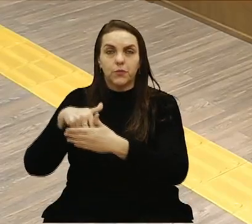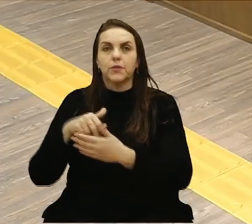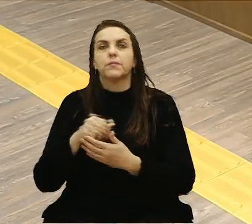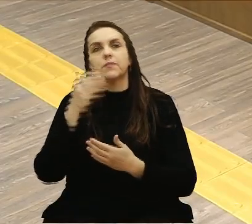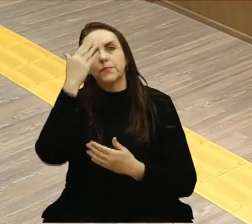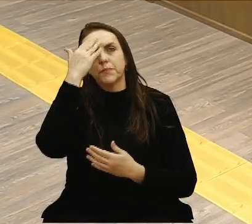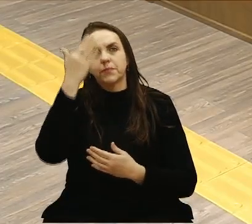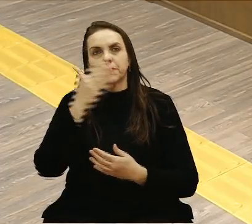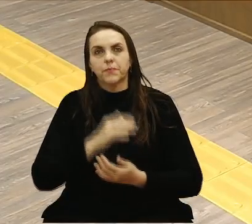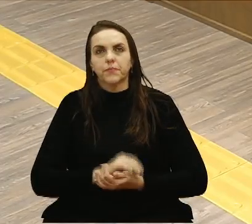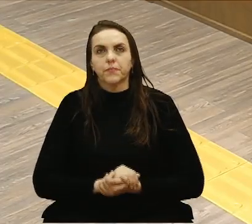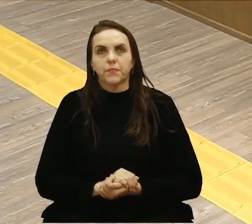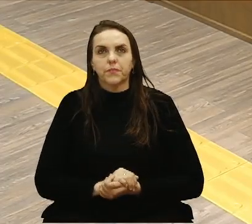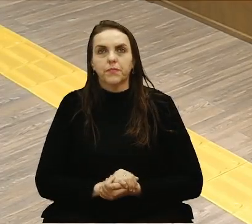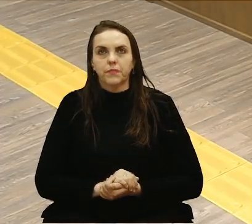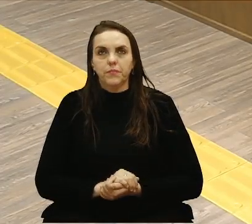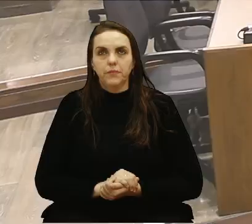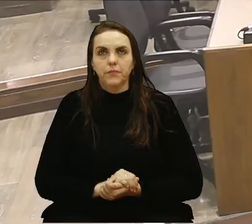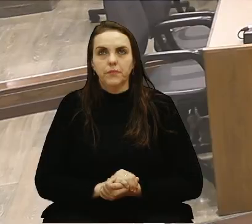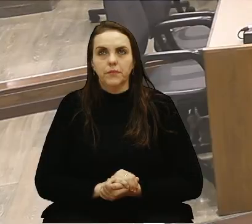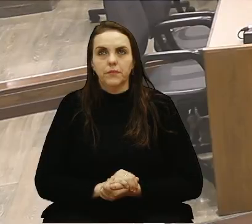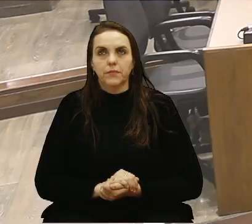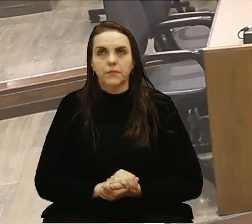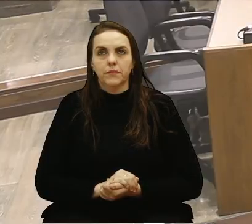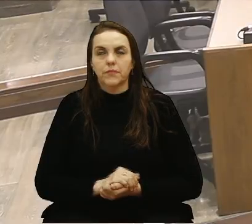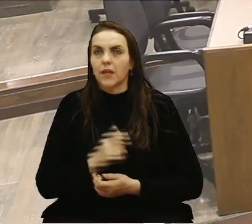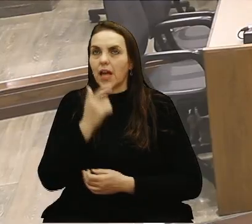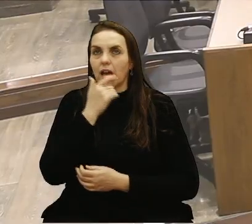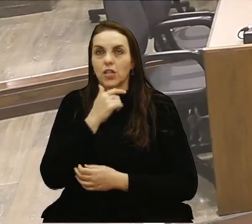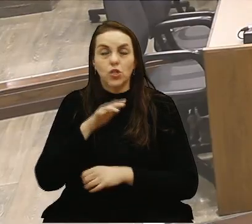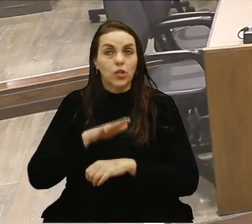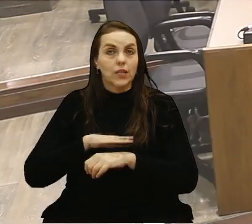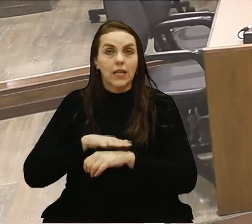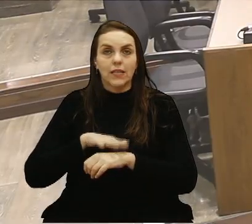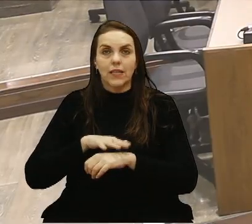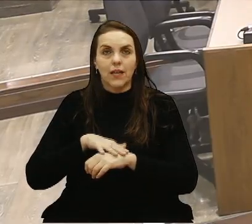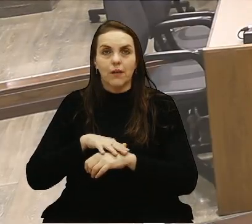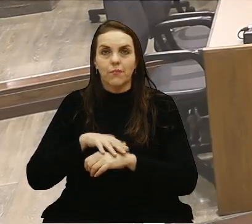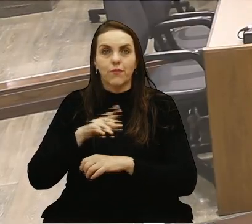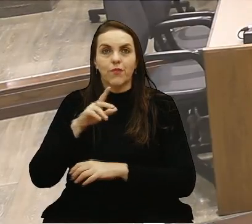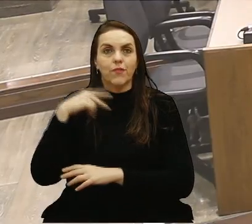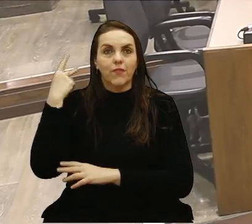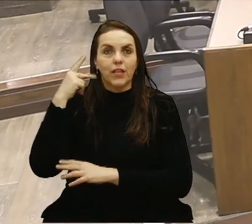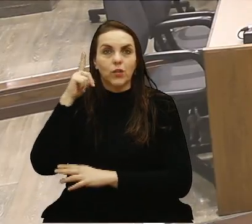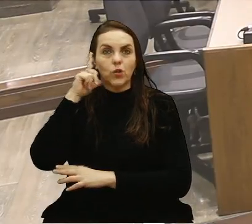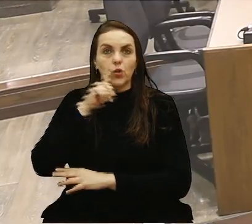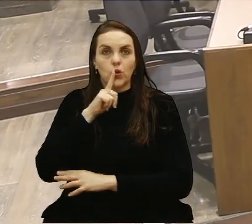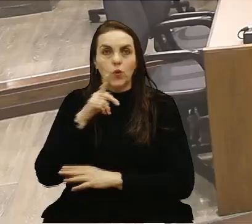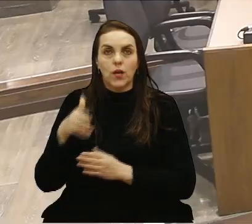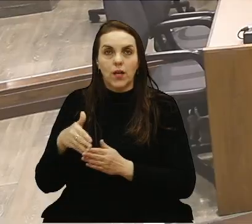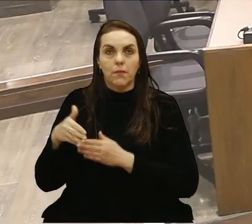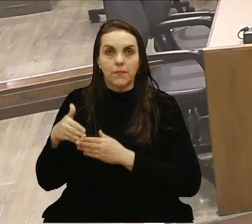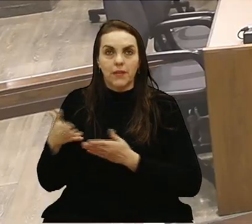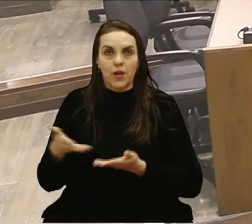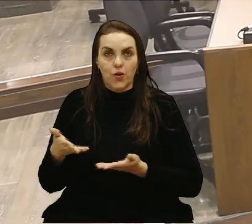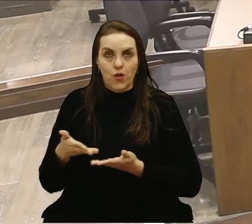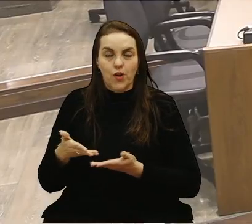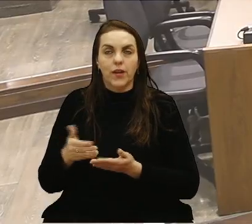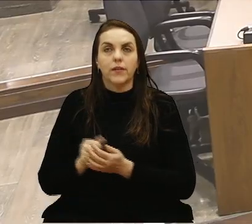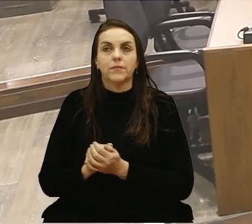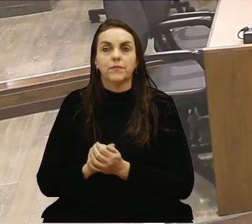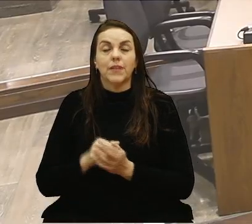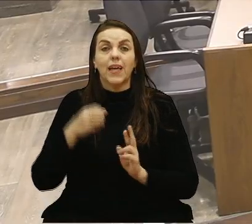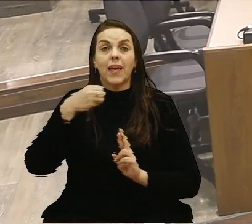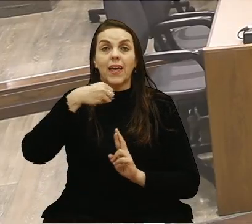Uma parte, vereador. Vereadora Daiane, de imediato. A gente achou que não ia dar tempo do vereador Lucas se manifestar, então pediu a parte agora. A questão da